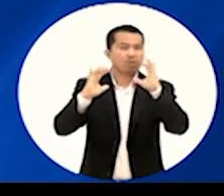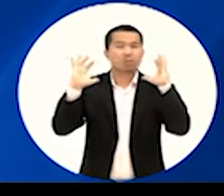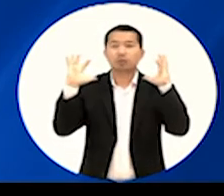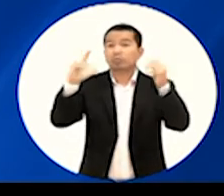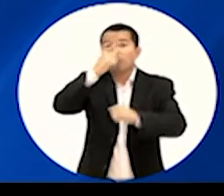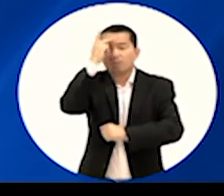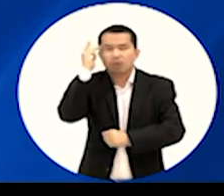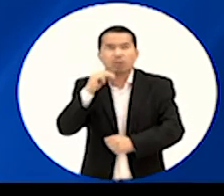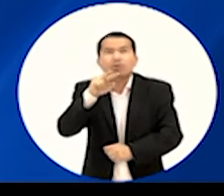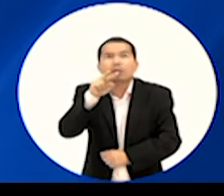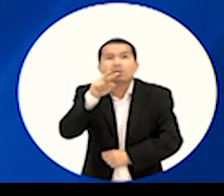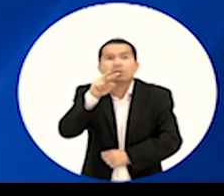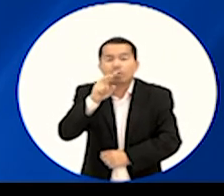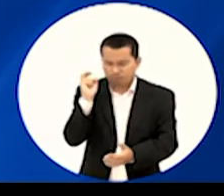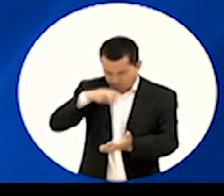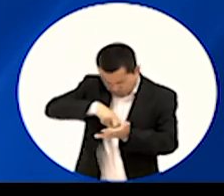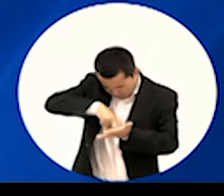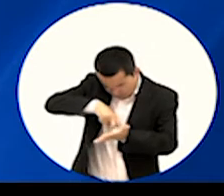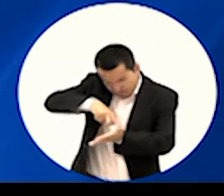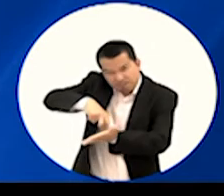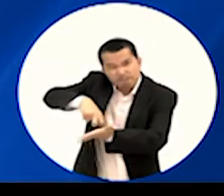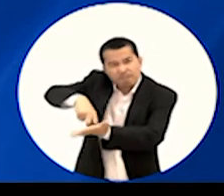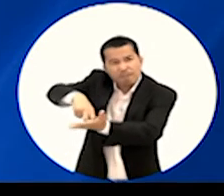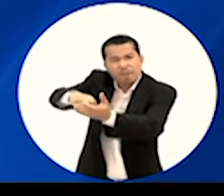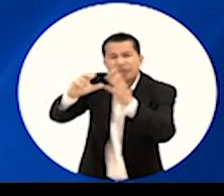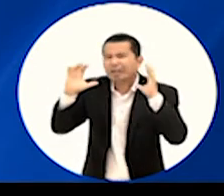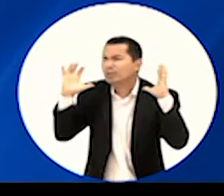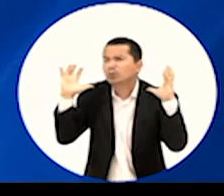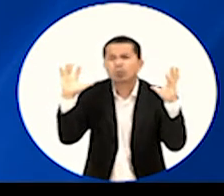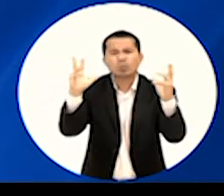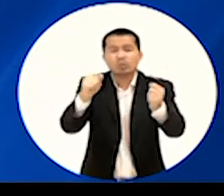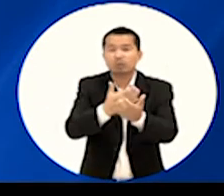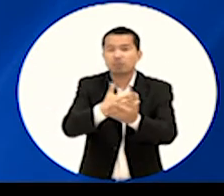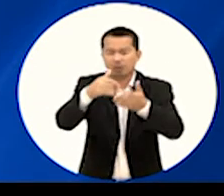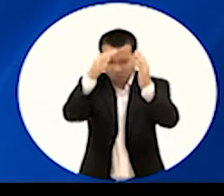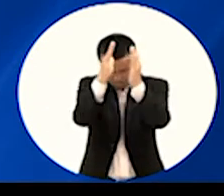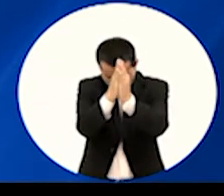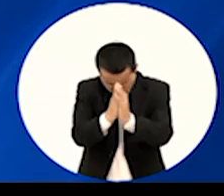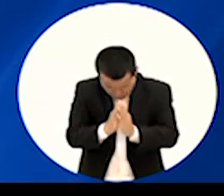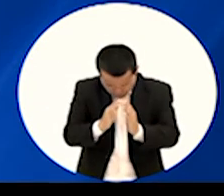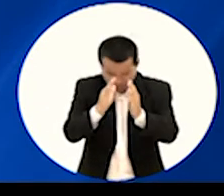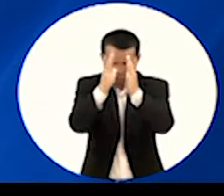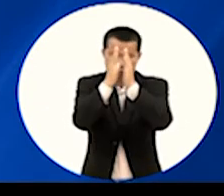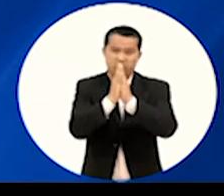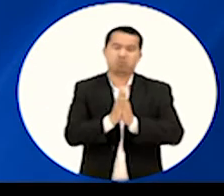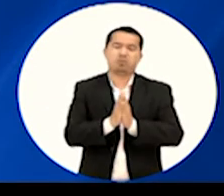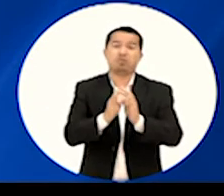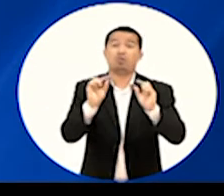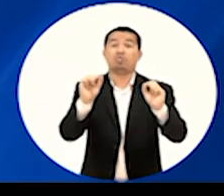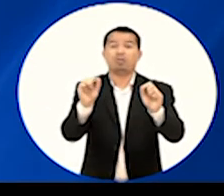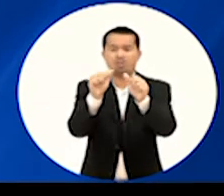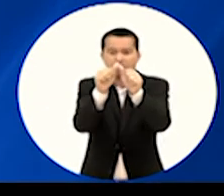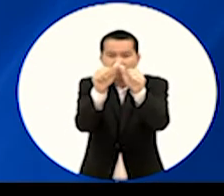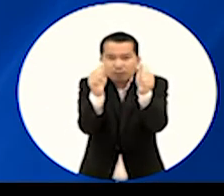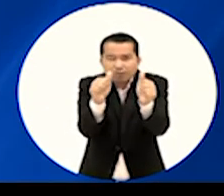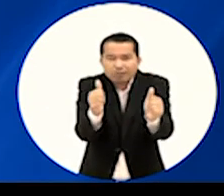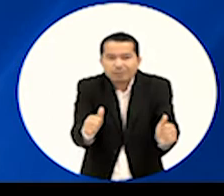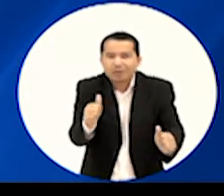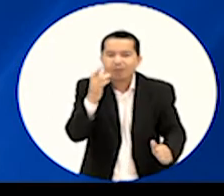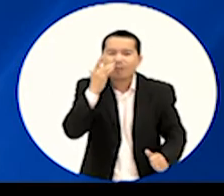ali se ajoelharam e adoraram a estátua de ouro. E foi nessa hora que alguns